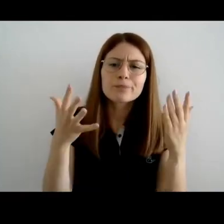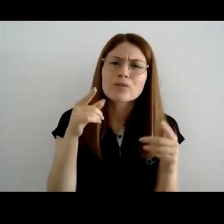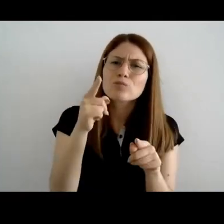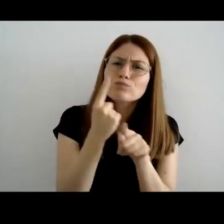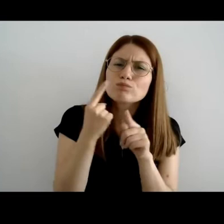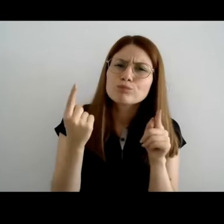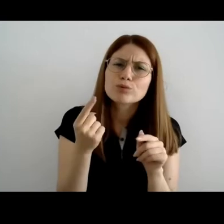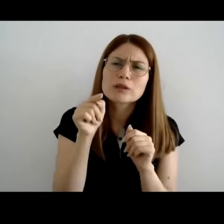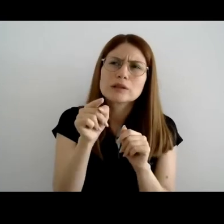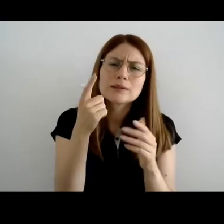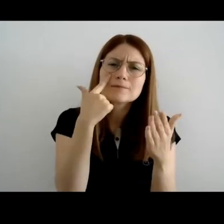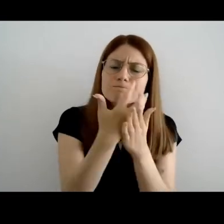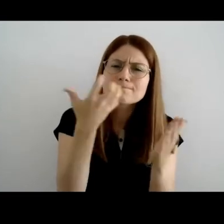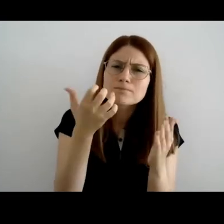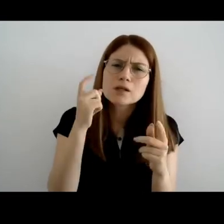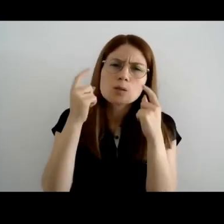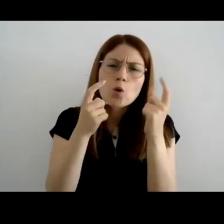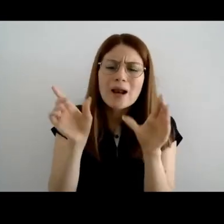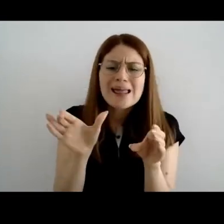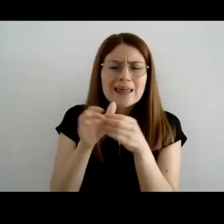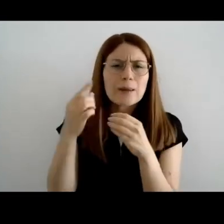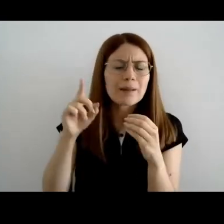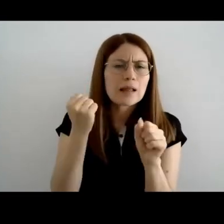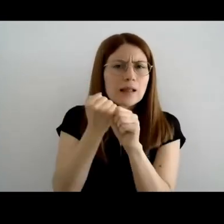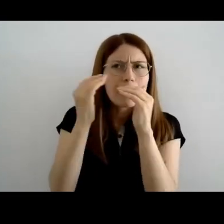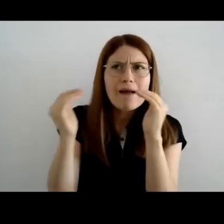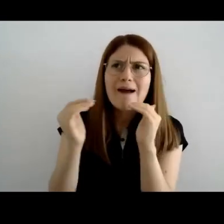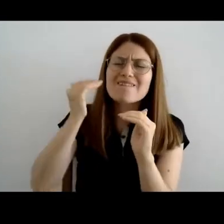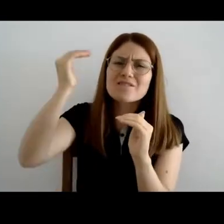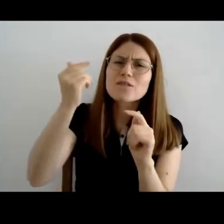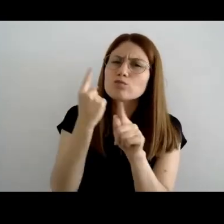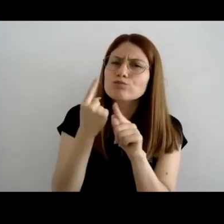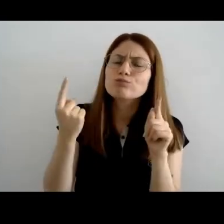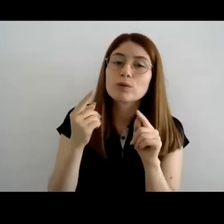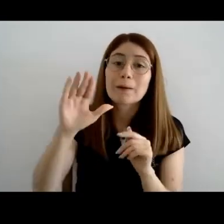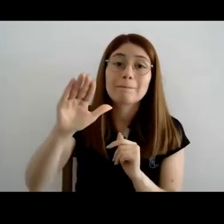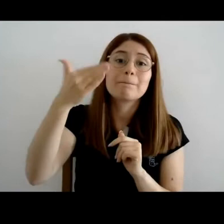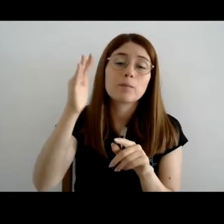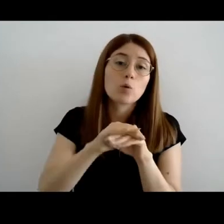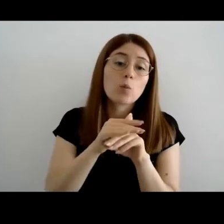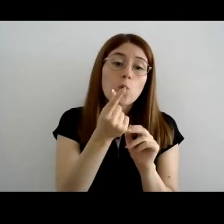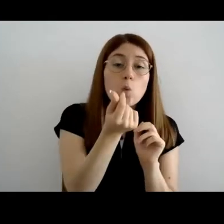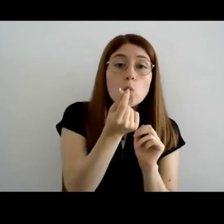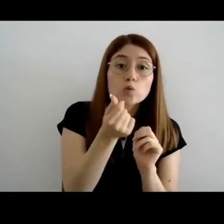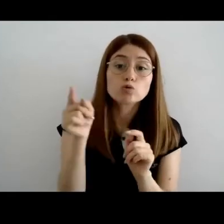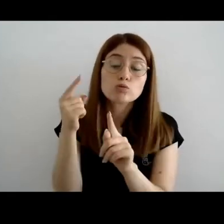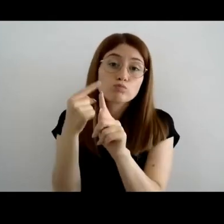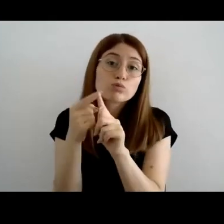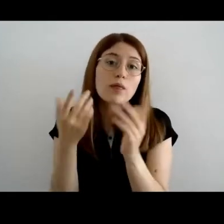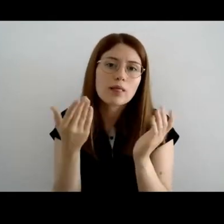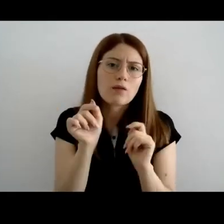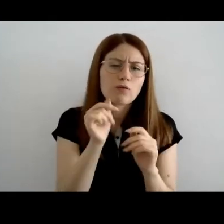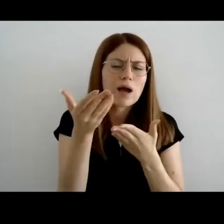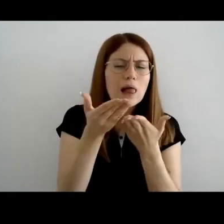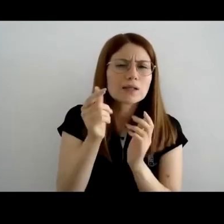e a procura em investir numa equipa que tem um elevado rendimento? A primeira razão é o custo-benefício. Uma relação de